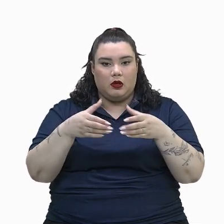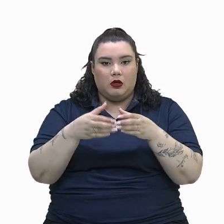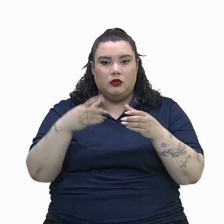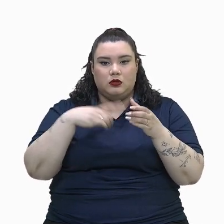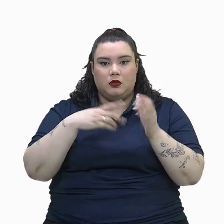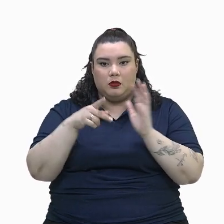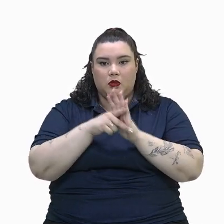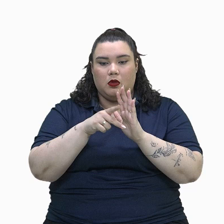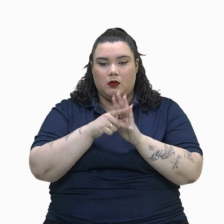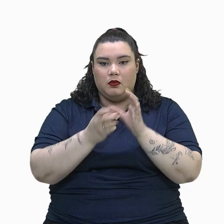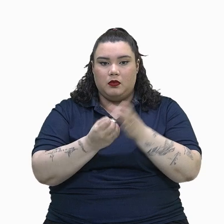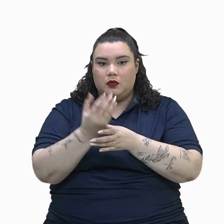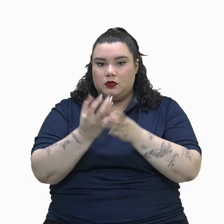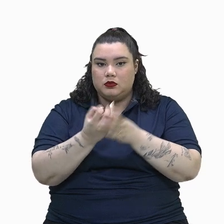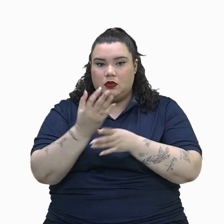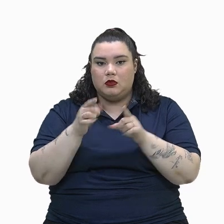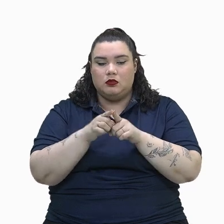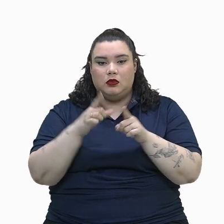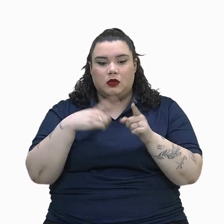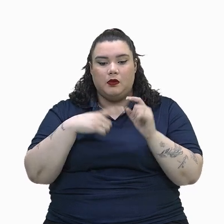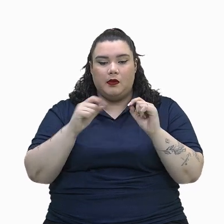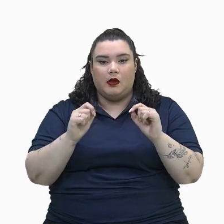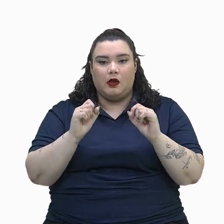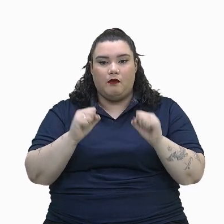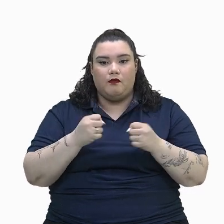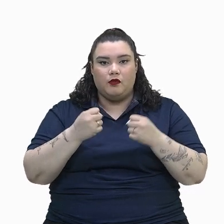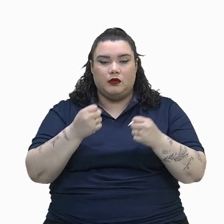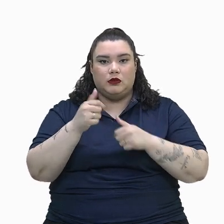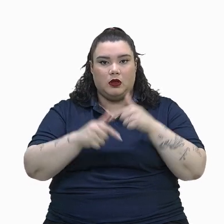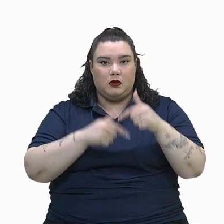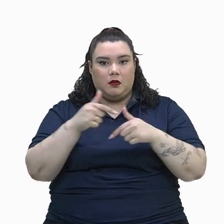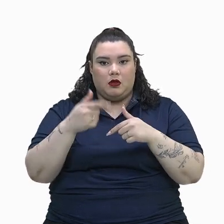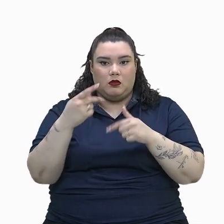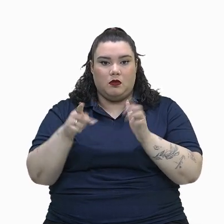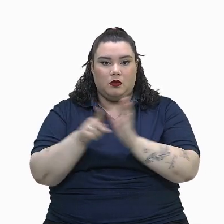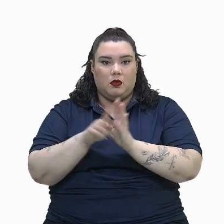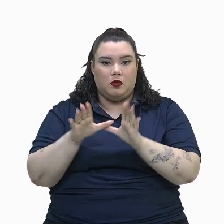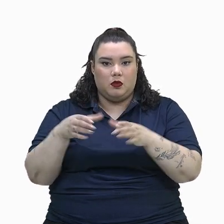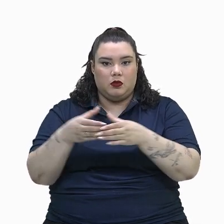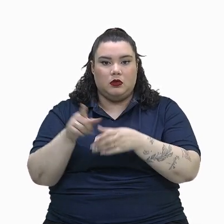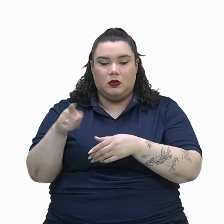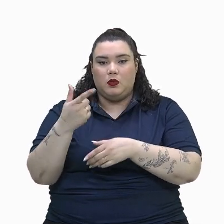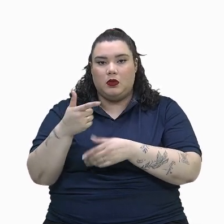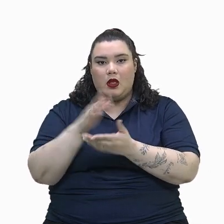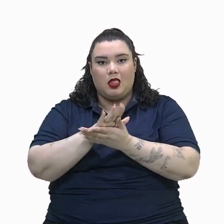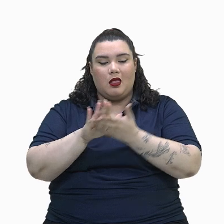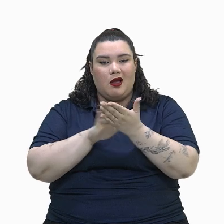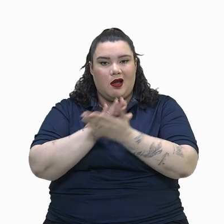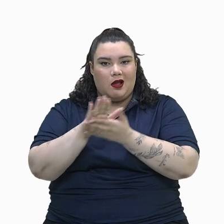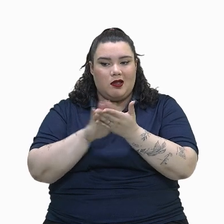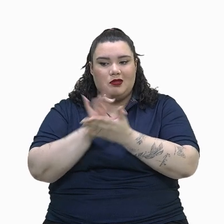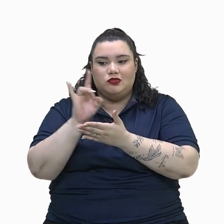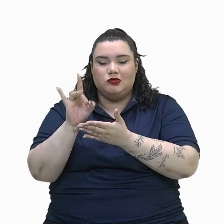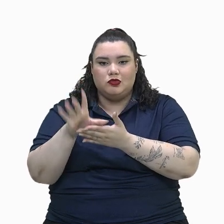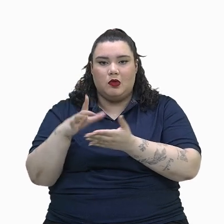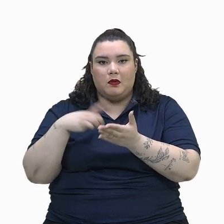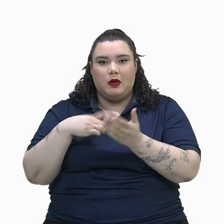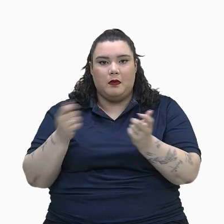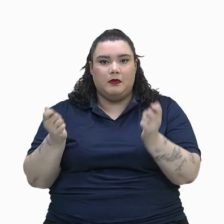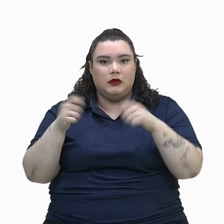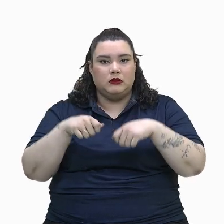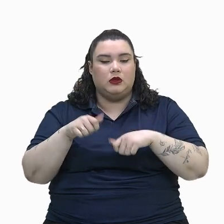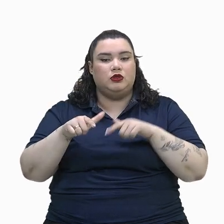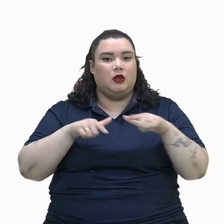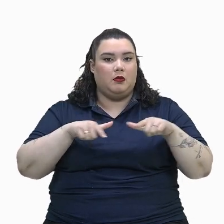de produção compra a força de trabalho de uma classe que não possui nada, a não ser a sua força